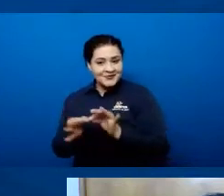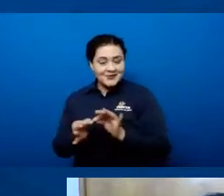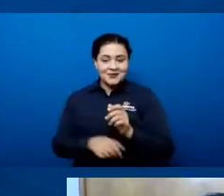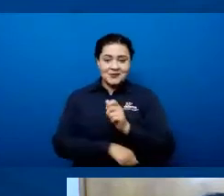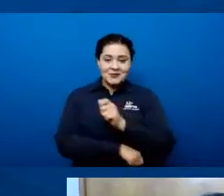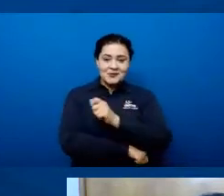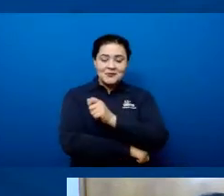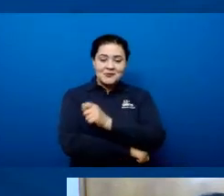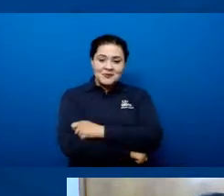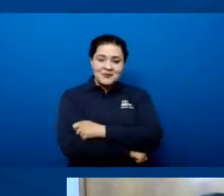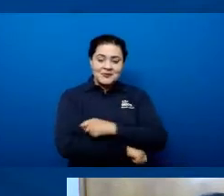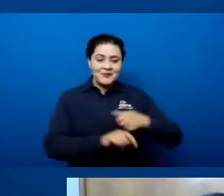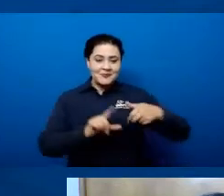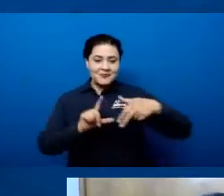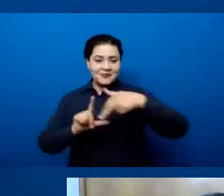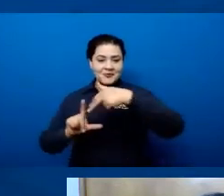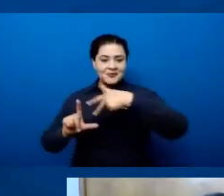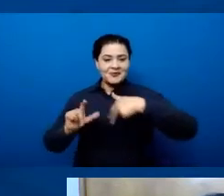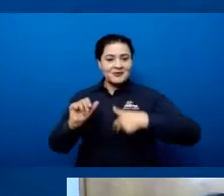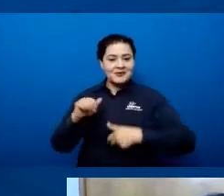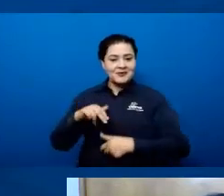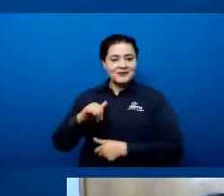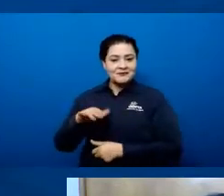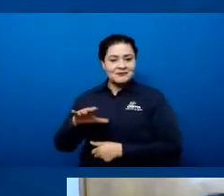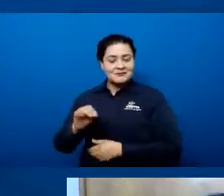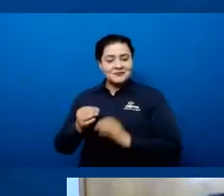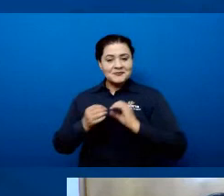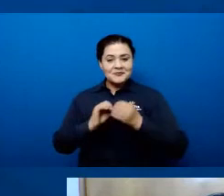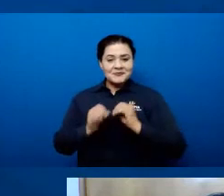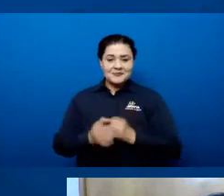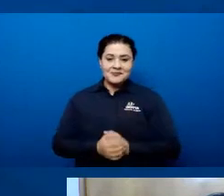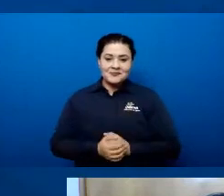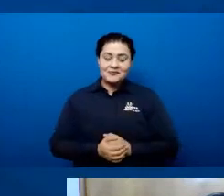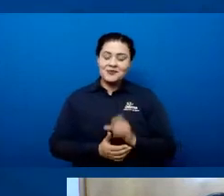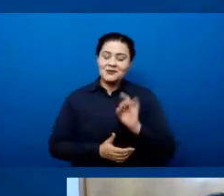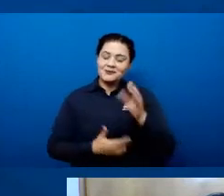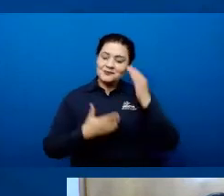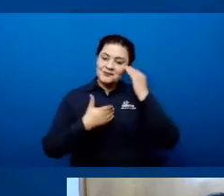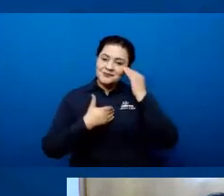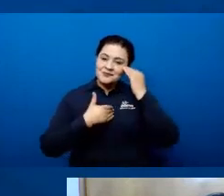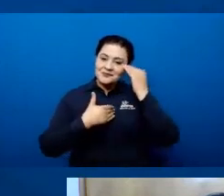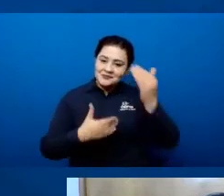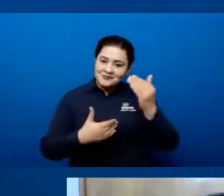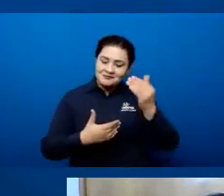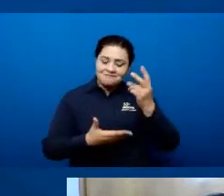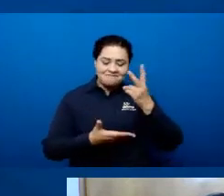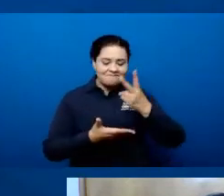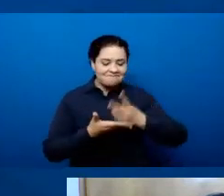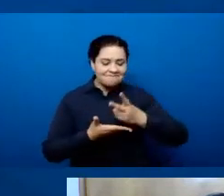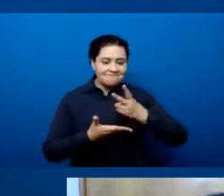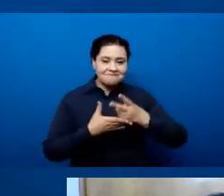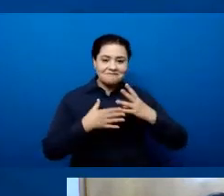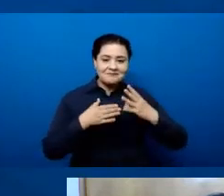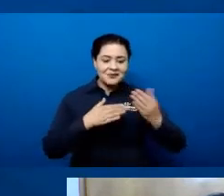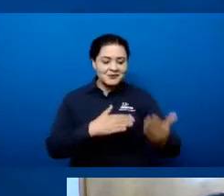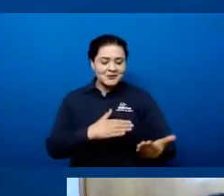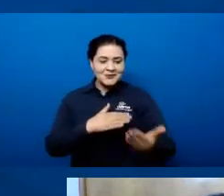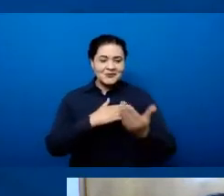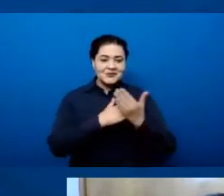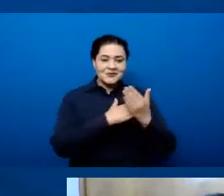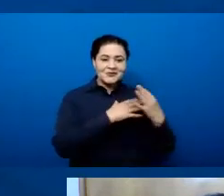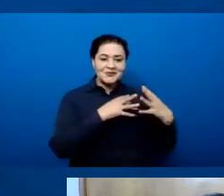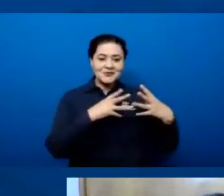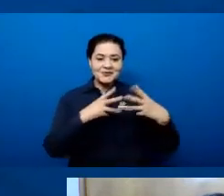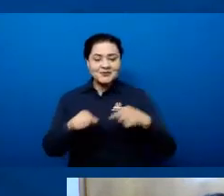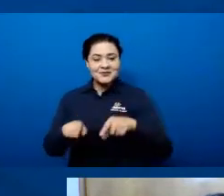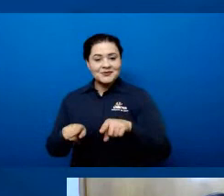de animação e de games, né. Da minha parte, eu só tenho a agradecer por toda a tua ajuda, e